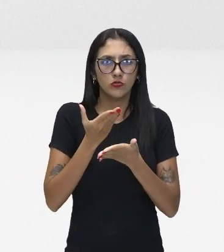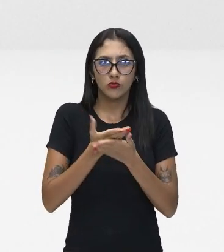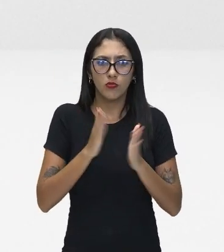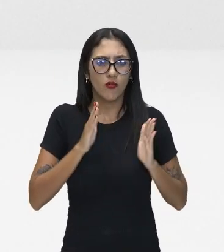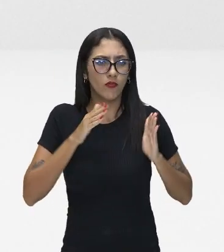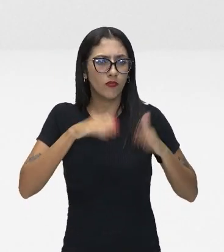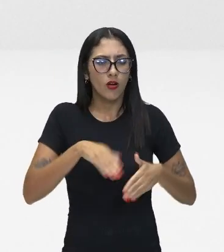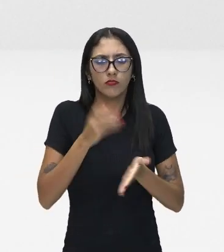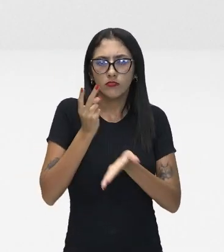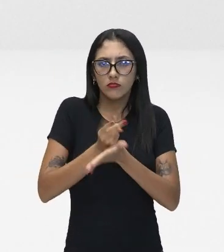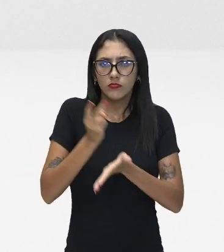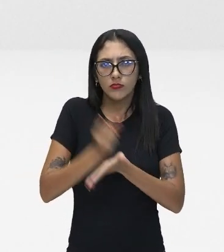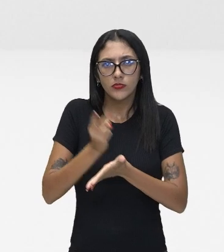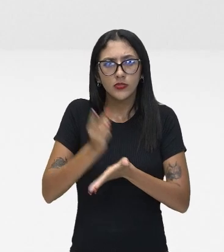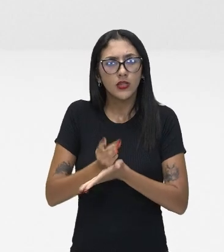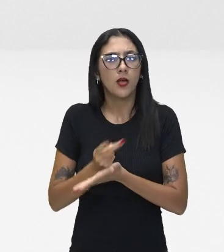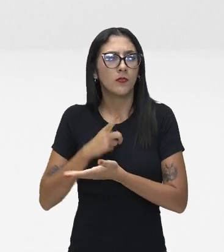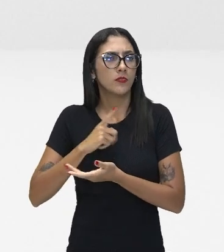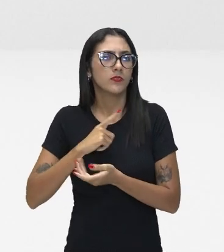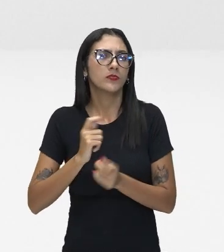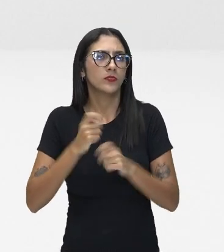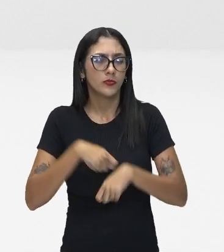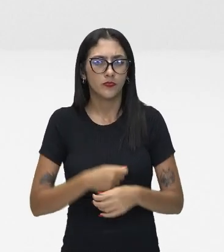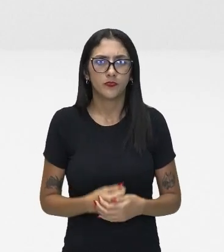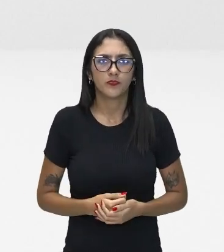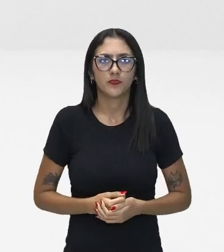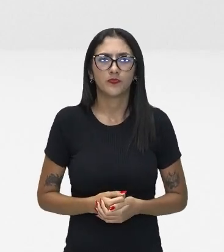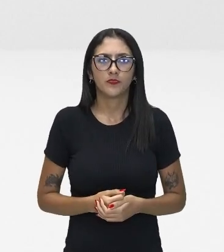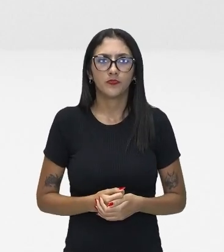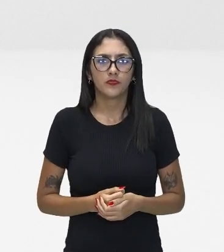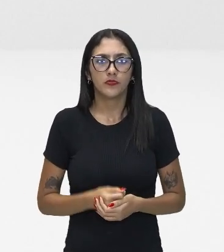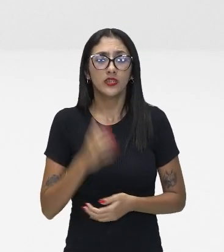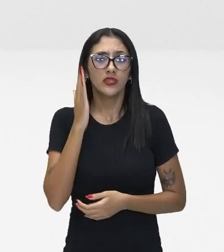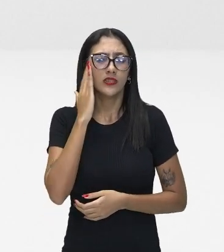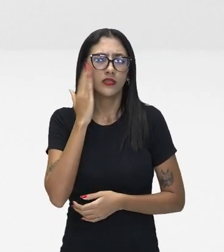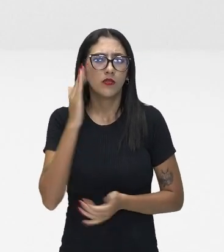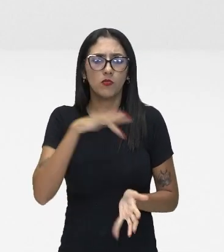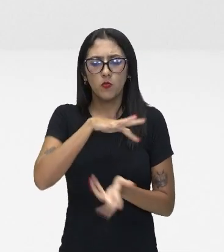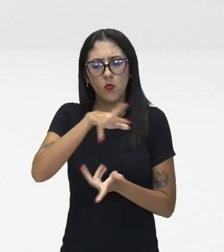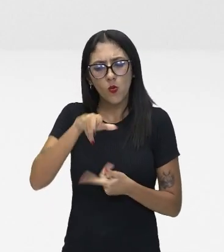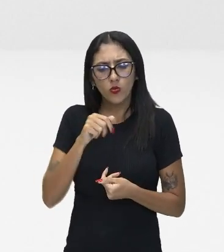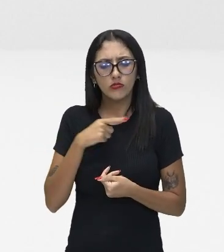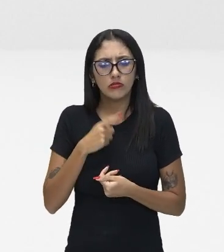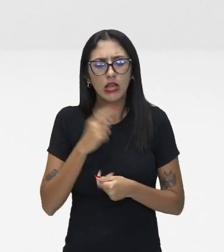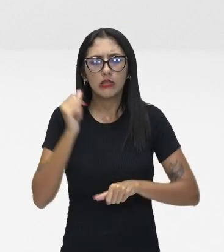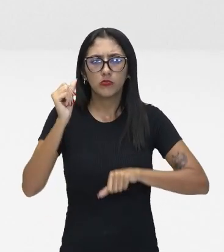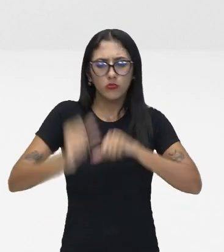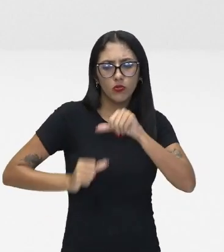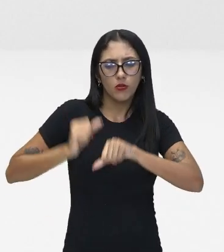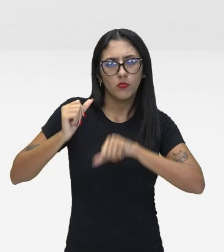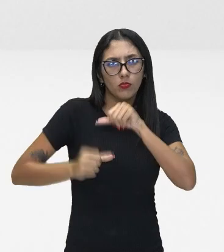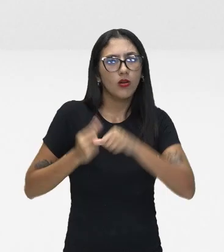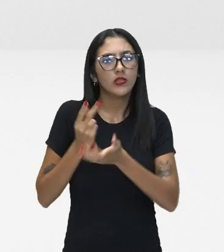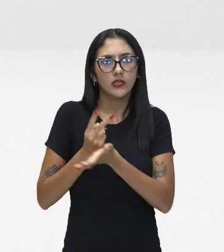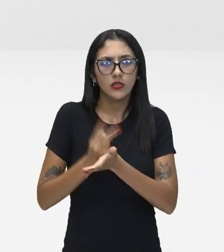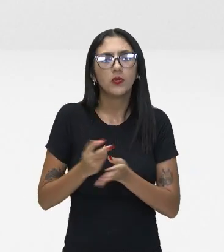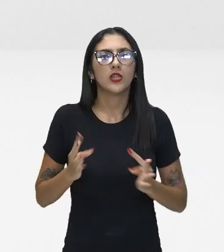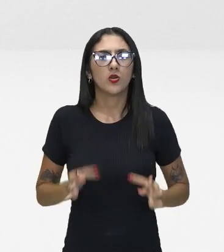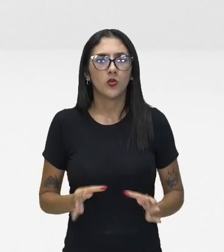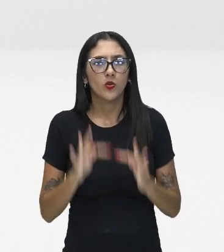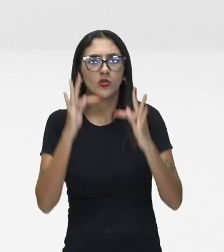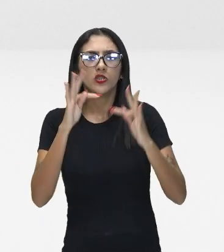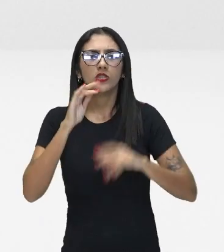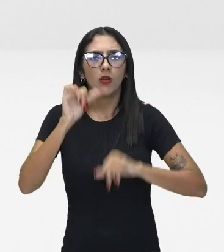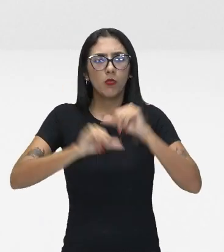constante busca, né? Porque o mundo ele vai mudando a todo instante, né, professor? A tecnologia vai